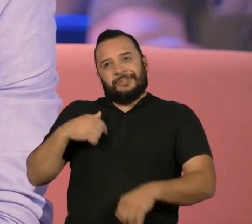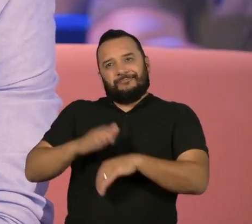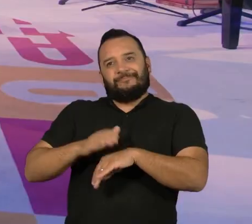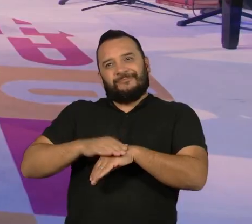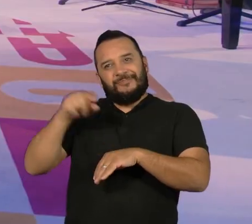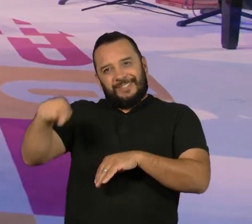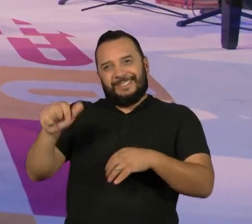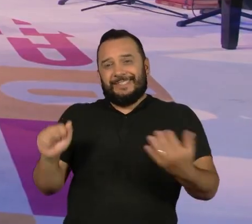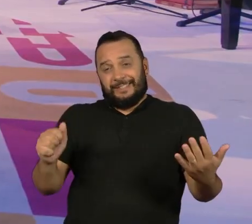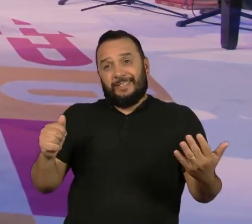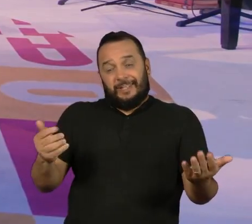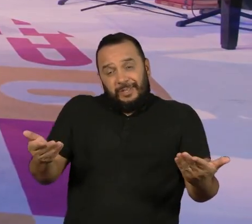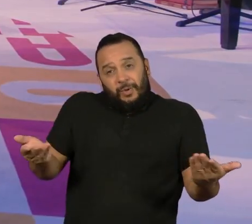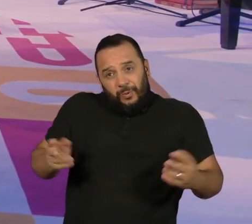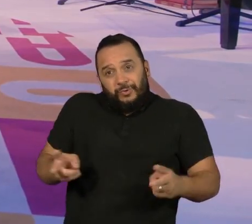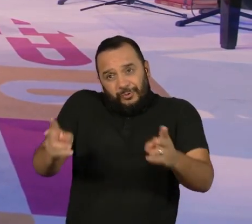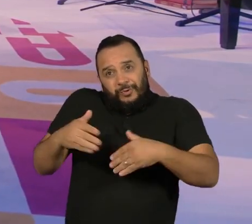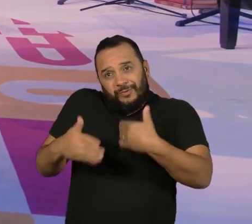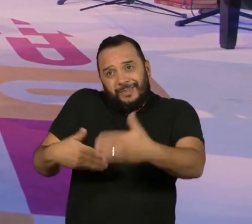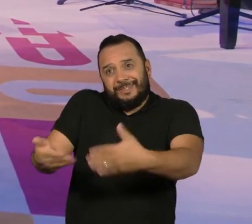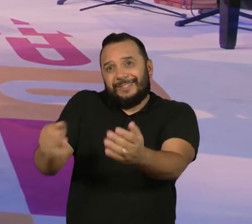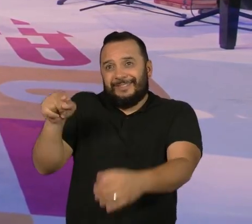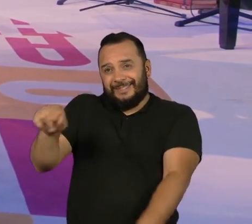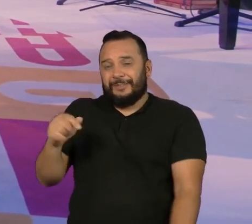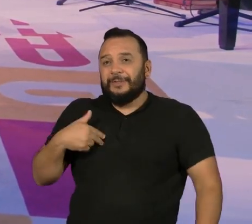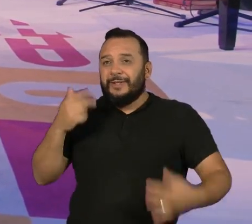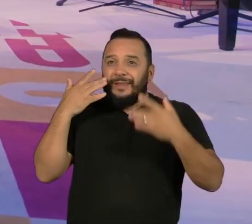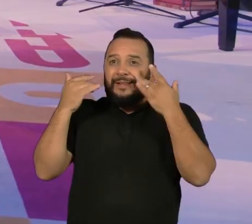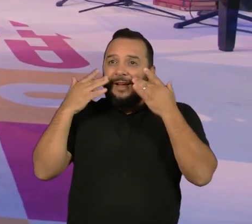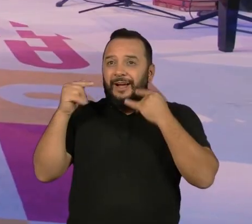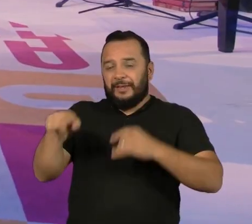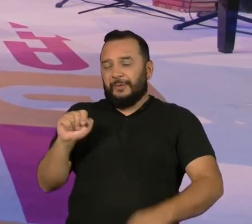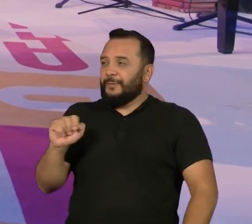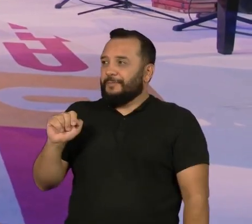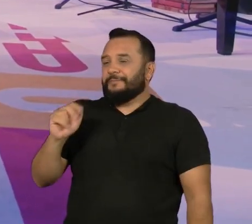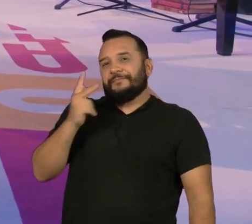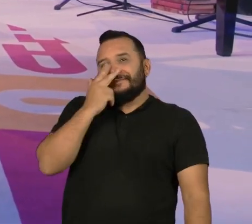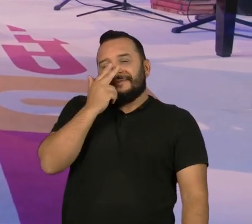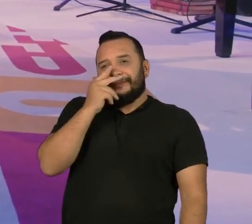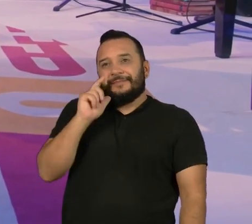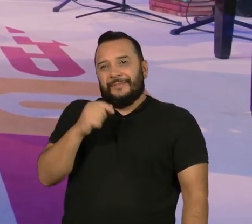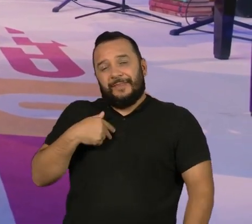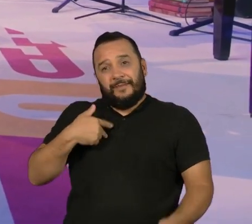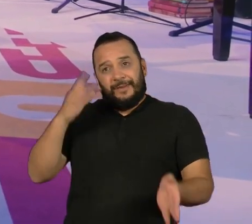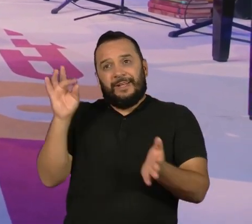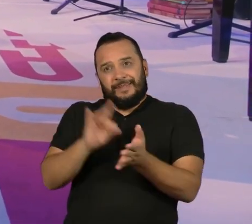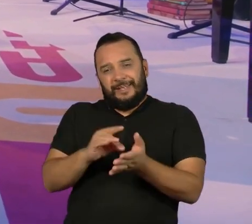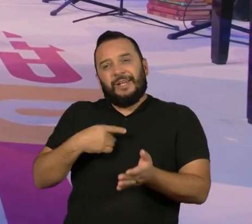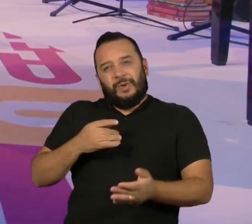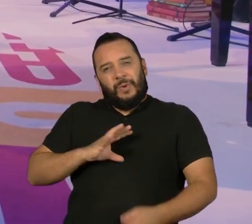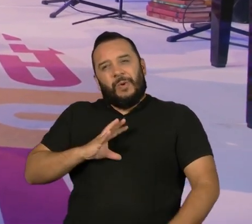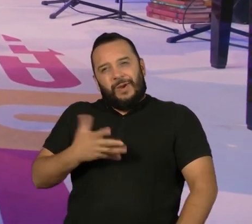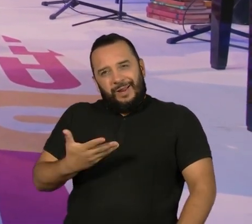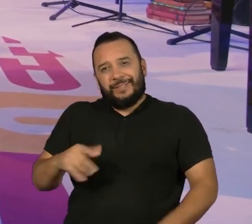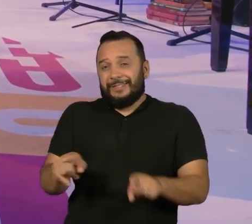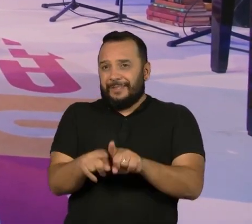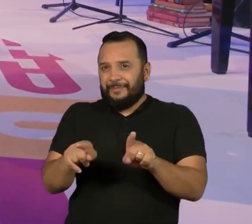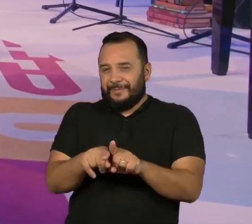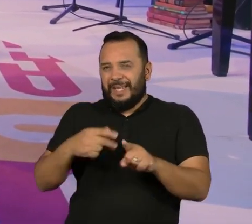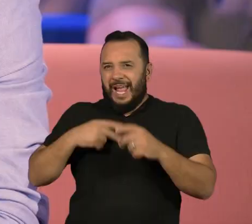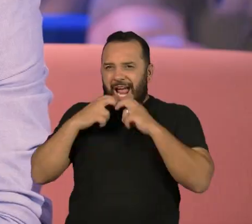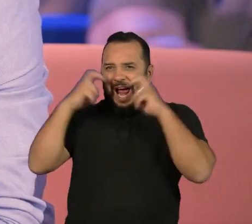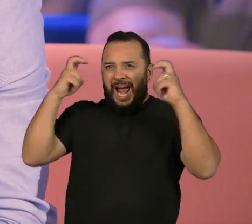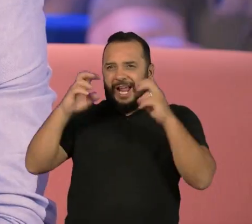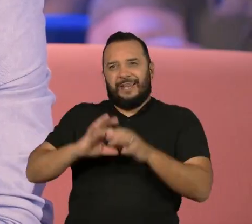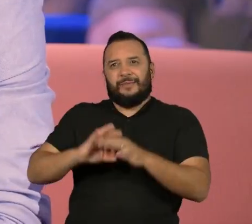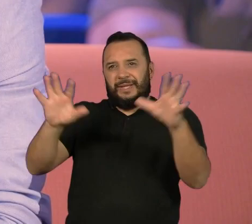com essa peça e estou fazendo. Então, a peça é um verdadeiro ato de coragem e um grito de liberdade